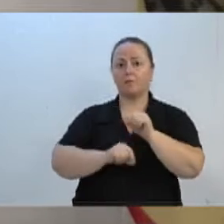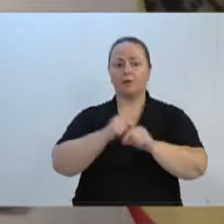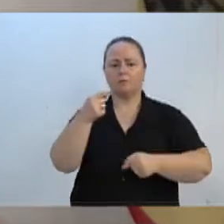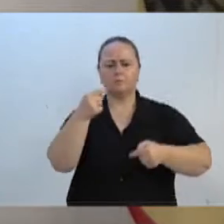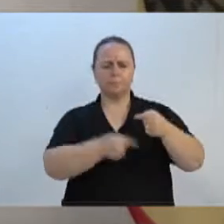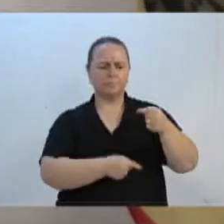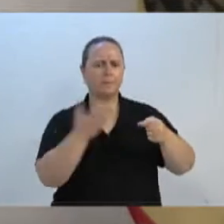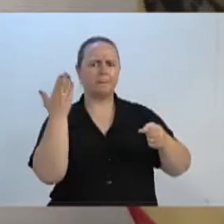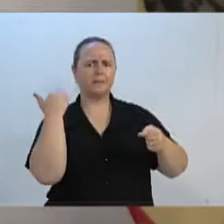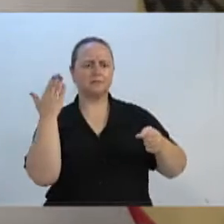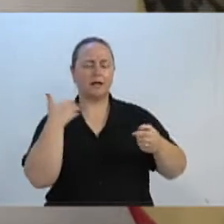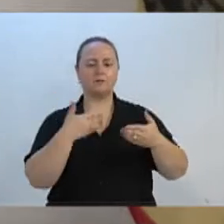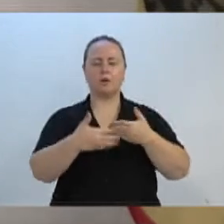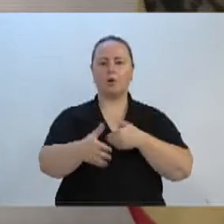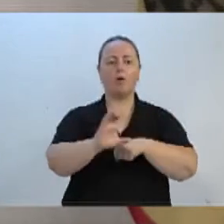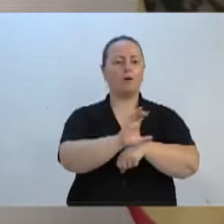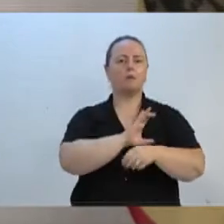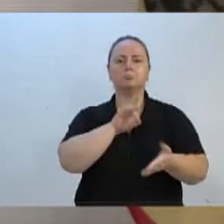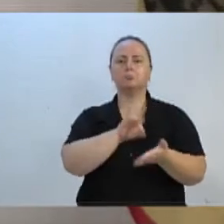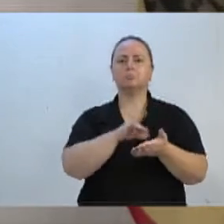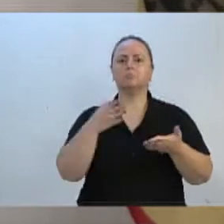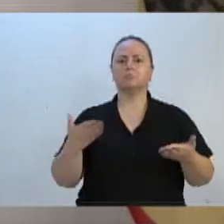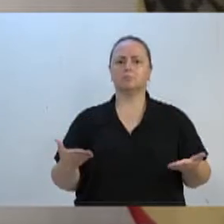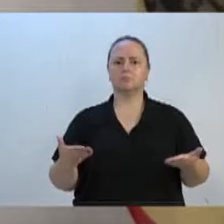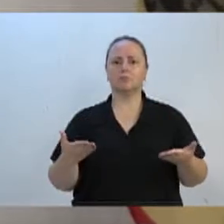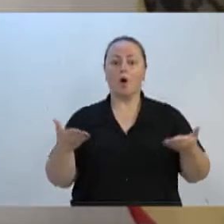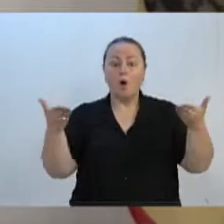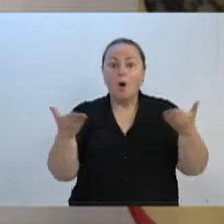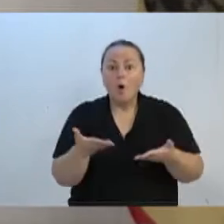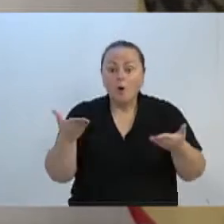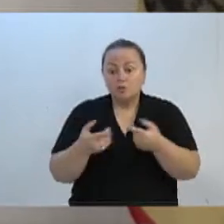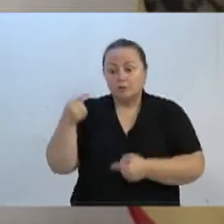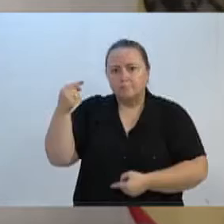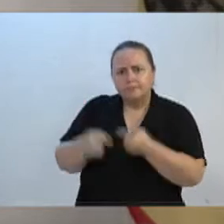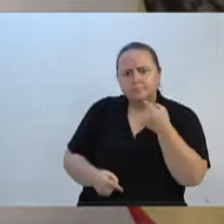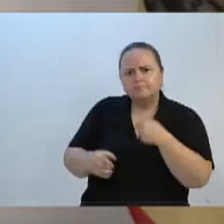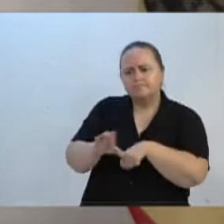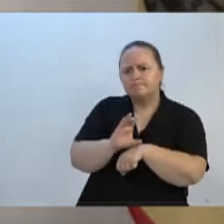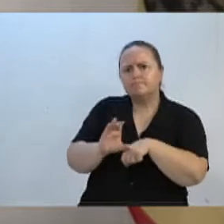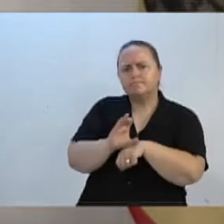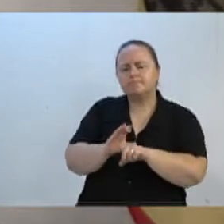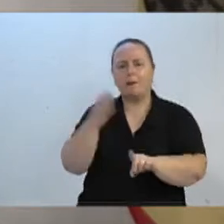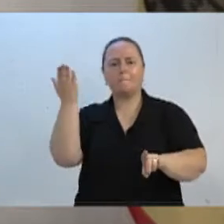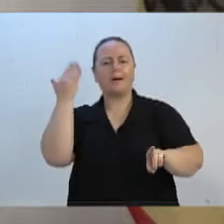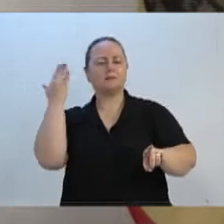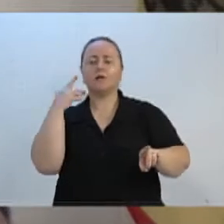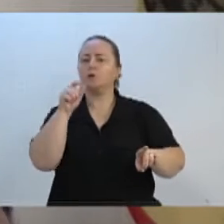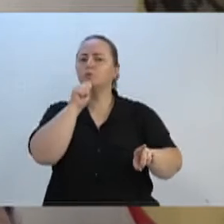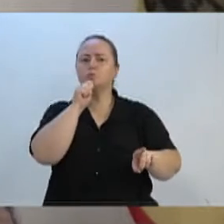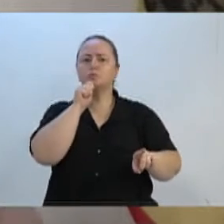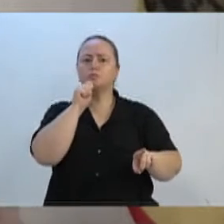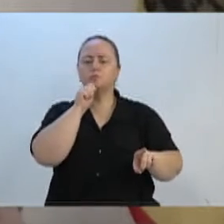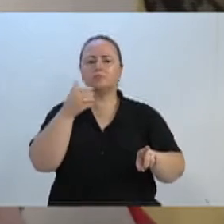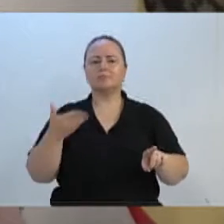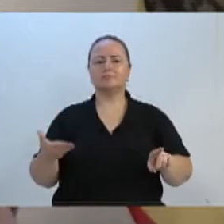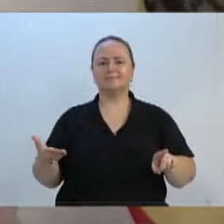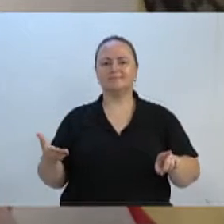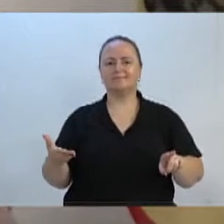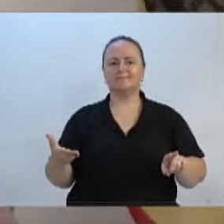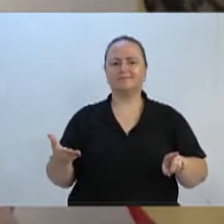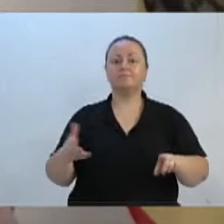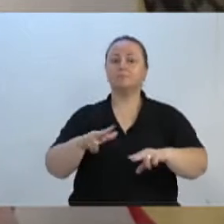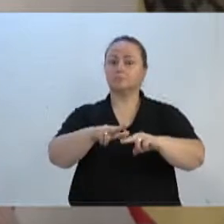não são, e a recíproca é verdadeira. Muitas coisas hoje inconstitucionais não eram antes. Então é